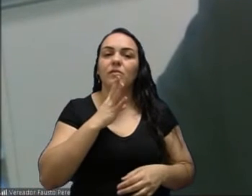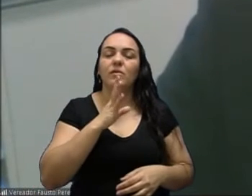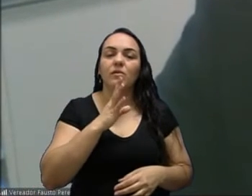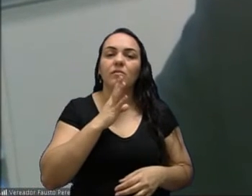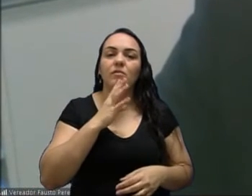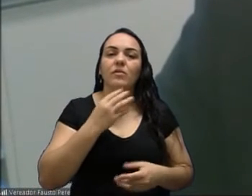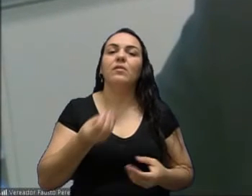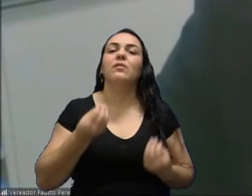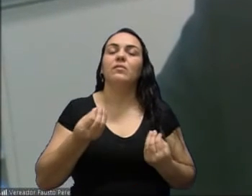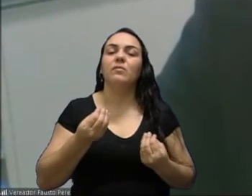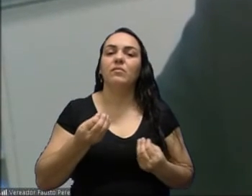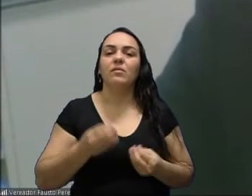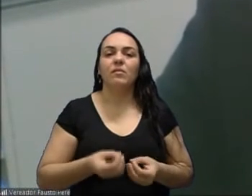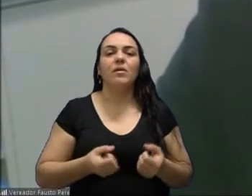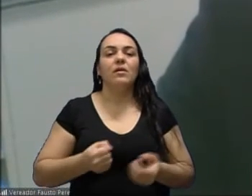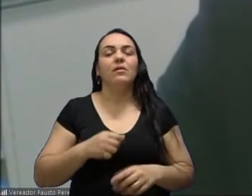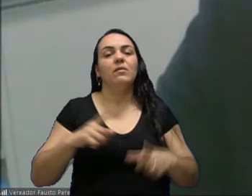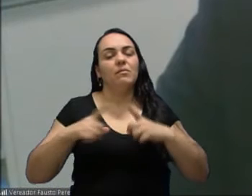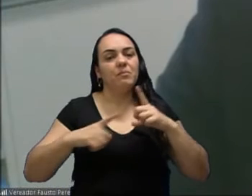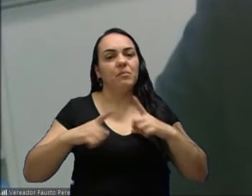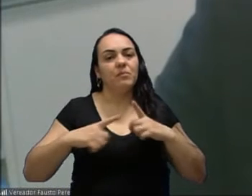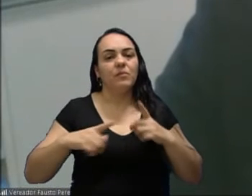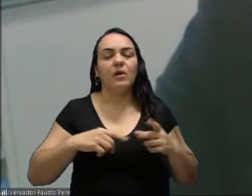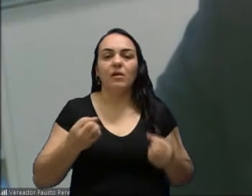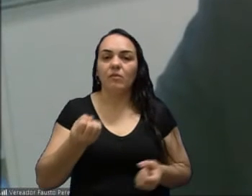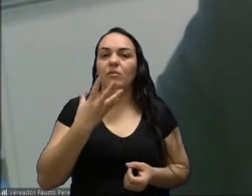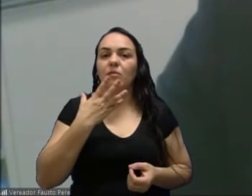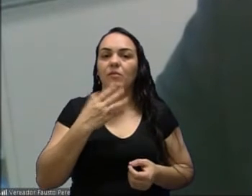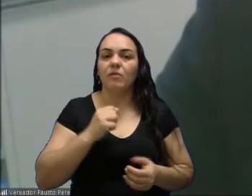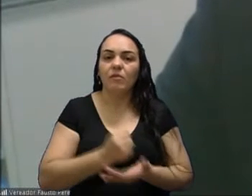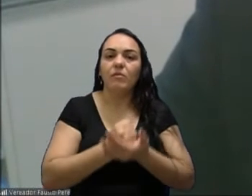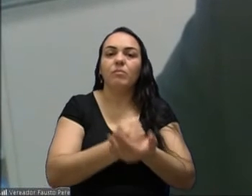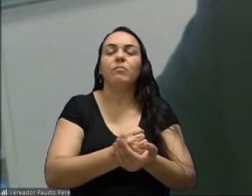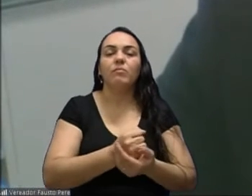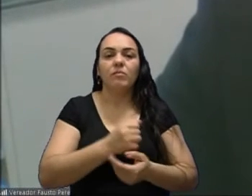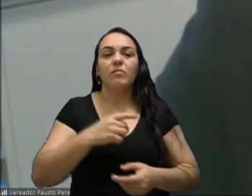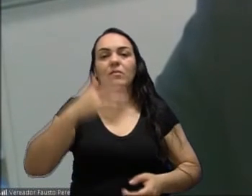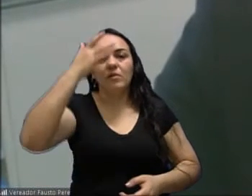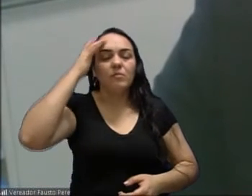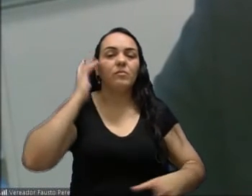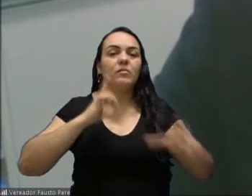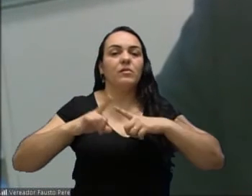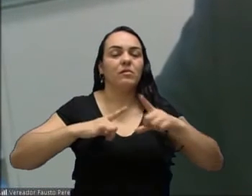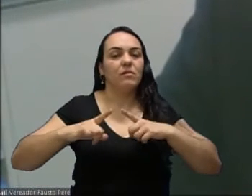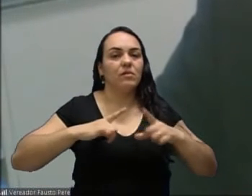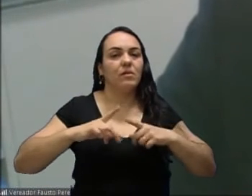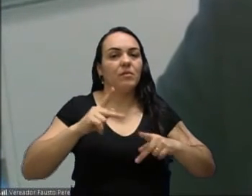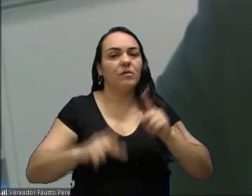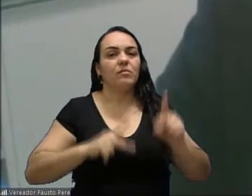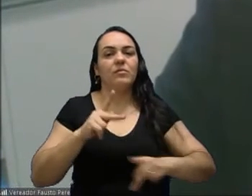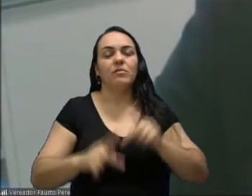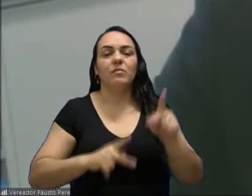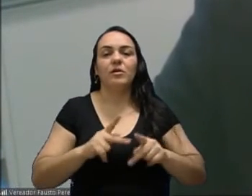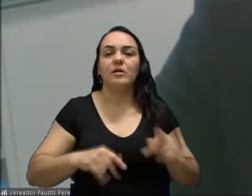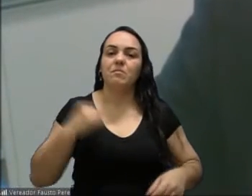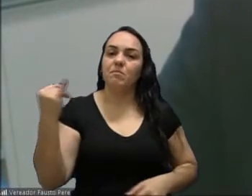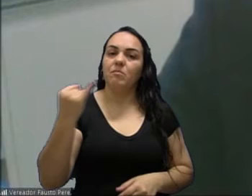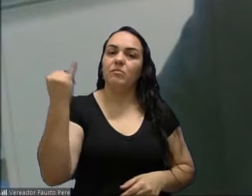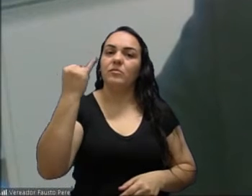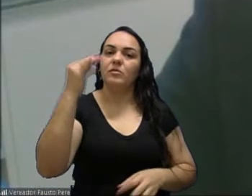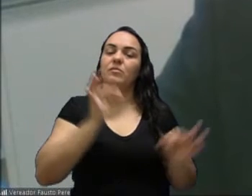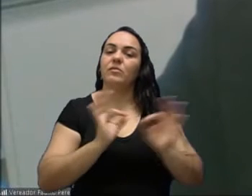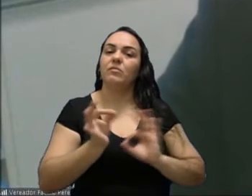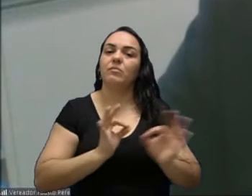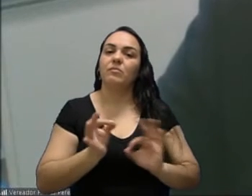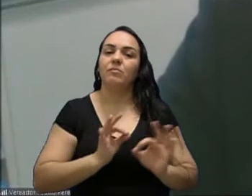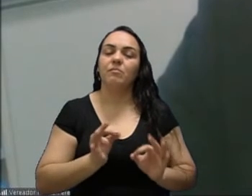máquina pública tem legislado sempre em favor dos servidores públicos municipais de Sorocaba entendemos muito bem essa importância desse projeto